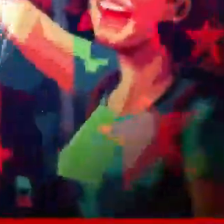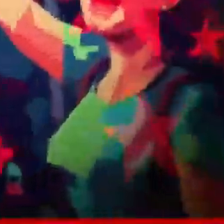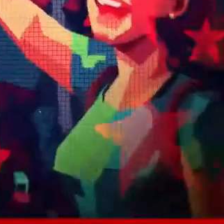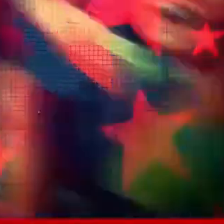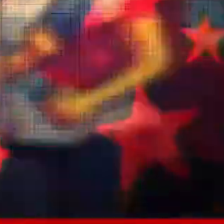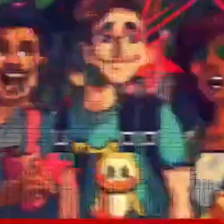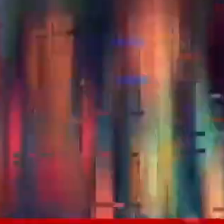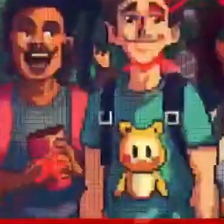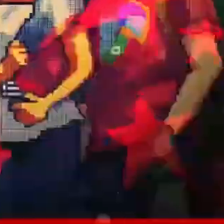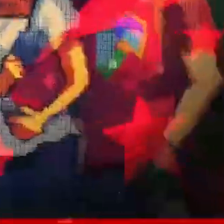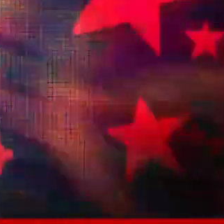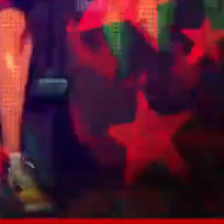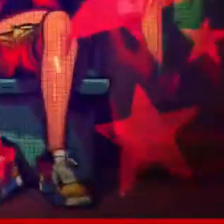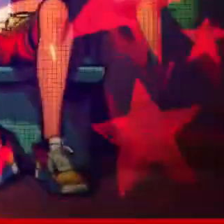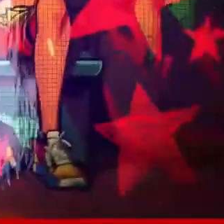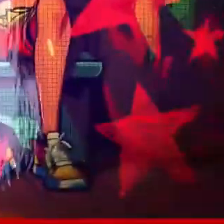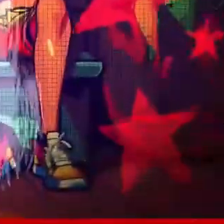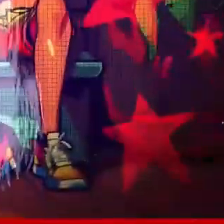streaming favorita.